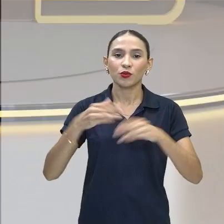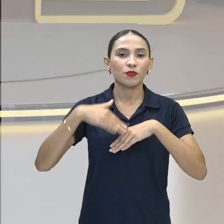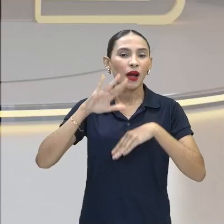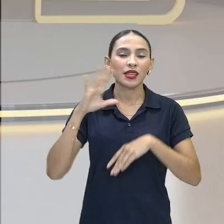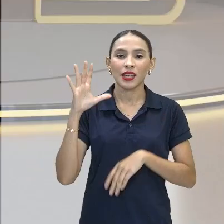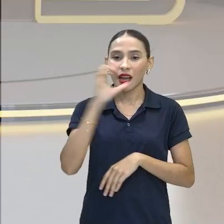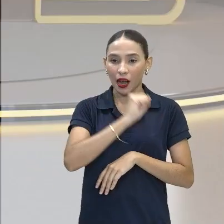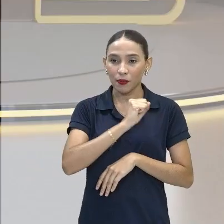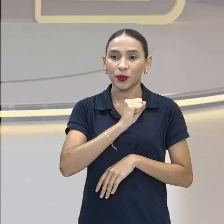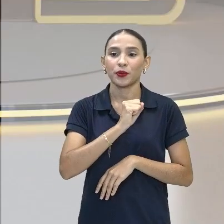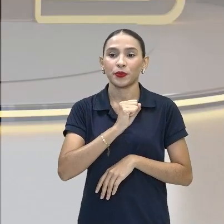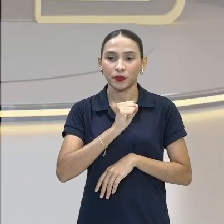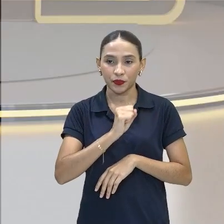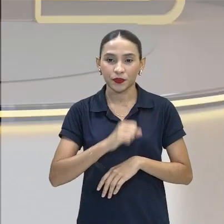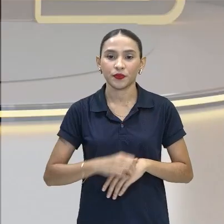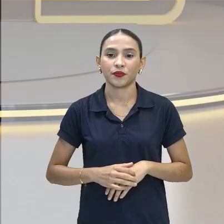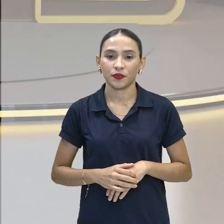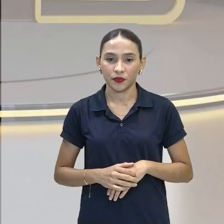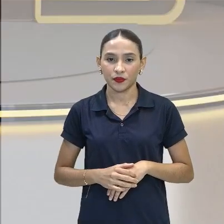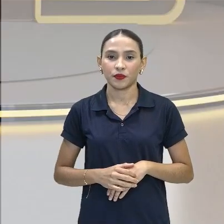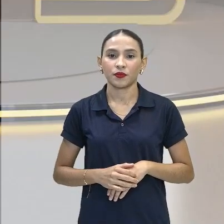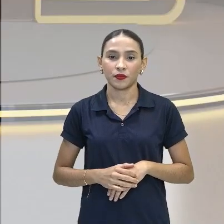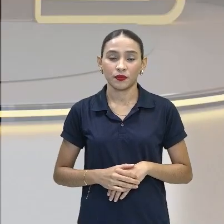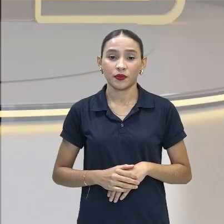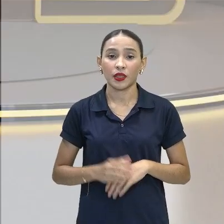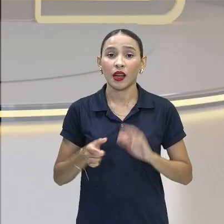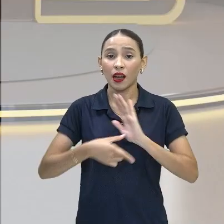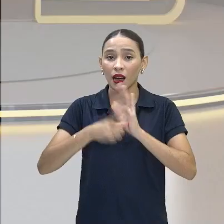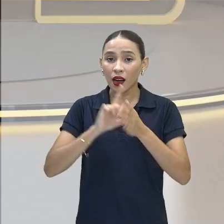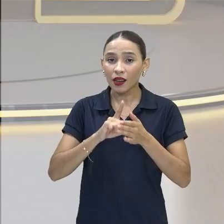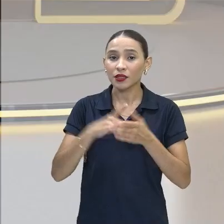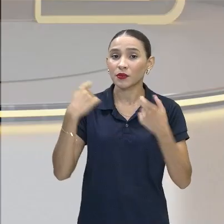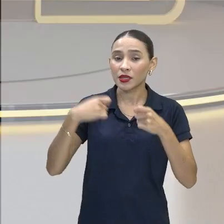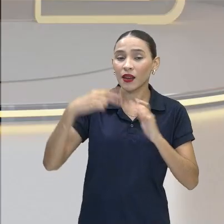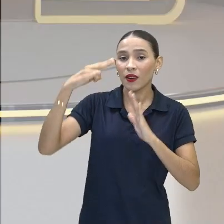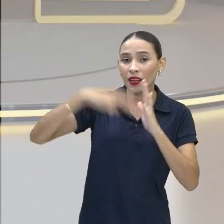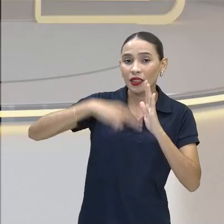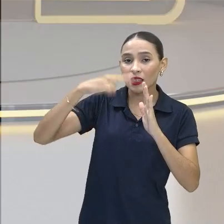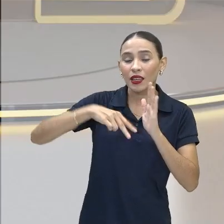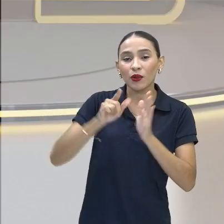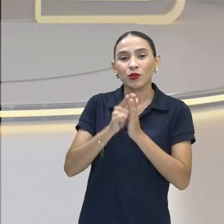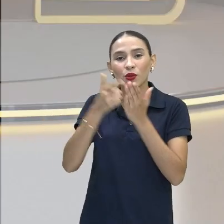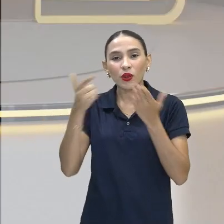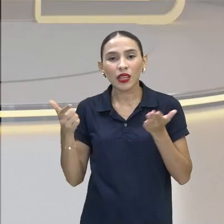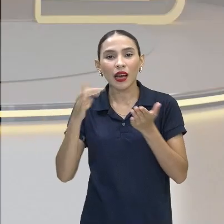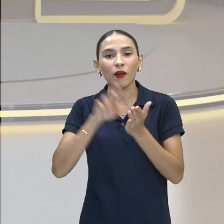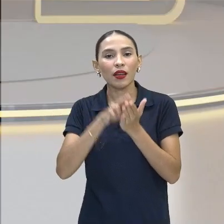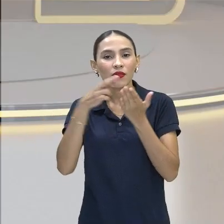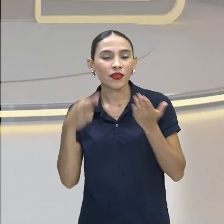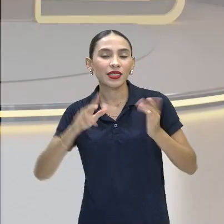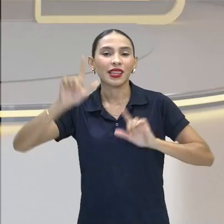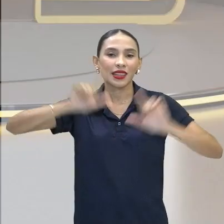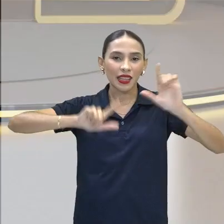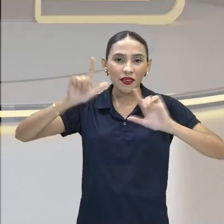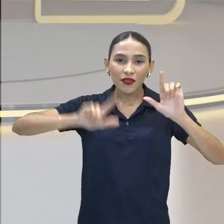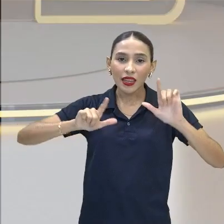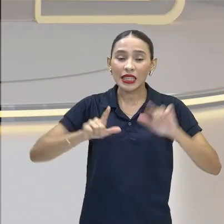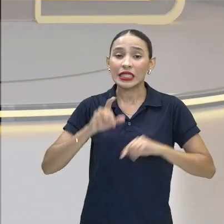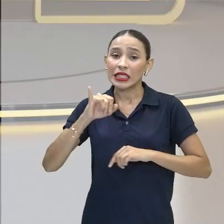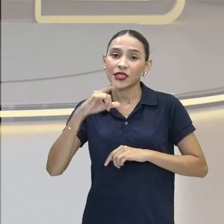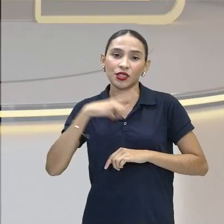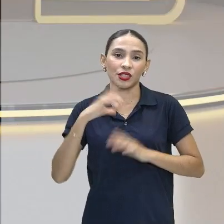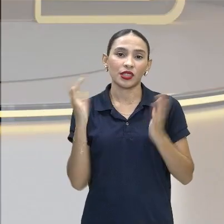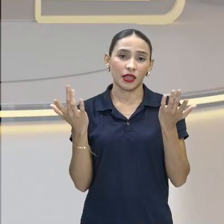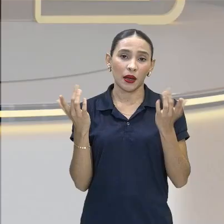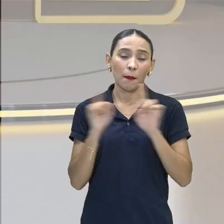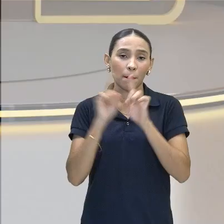né? Exatamente. Antes você tinha que ler um jornal, você tinha que ler uma revista, TV, quem tinha acesso, mas